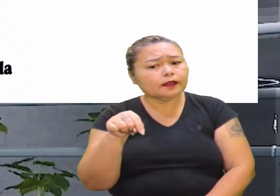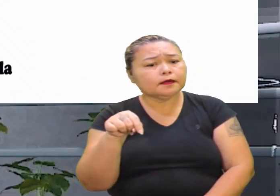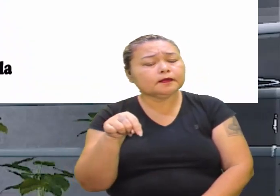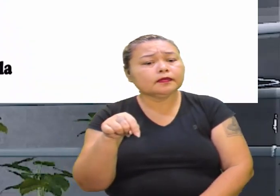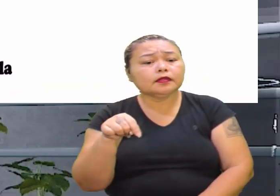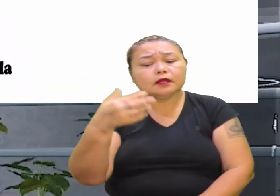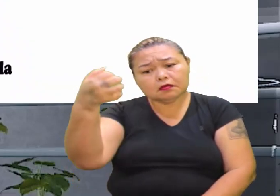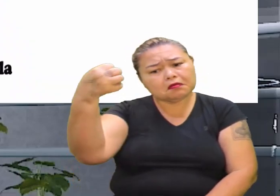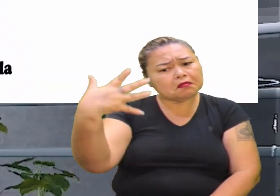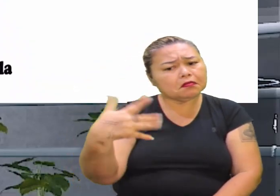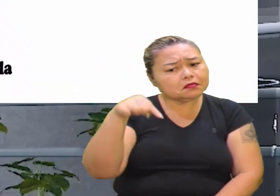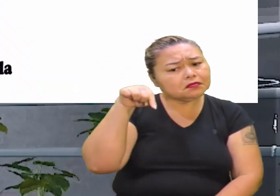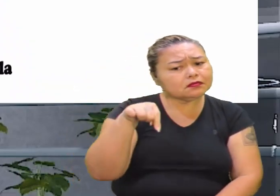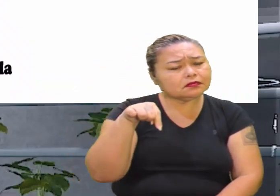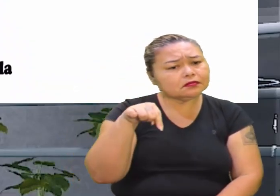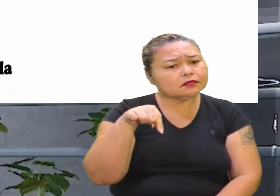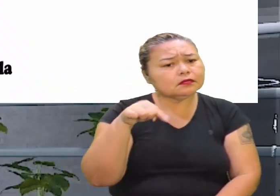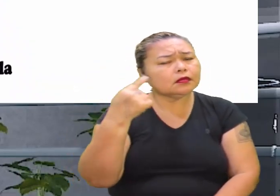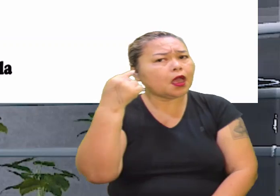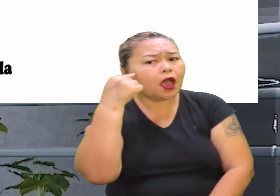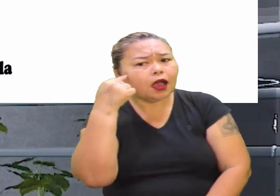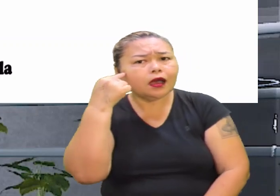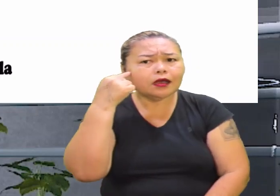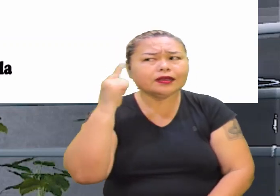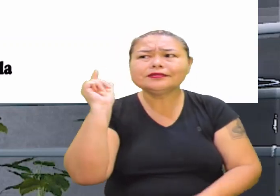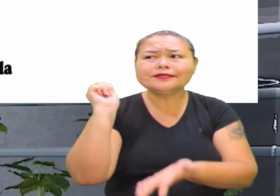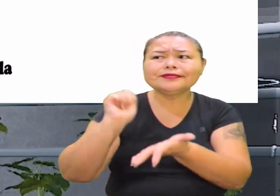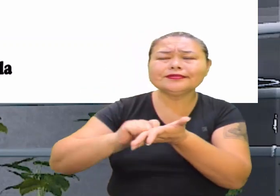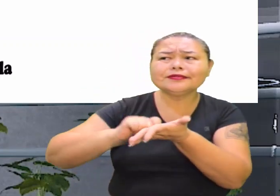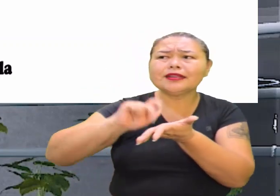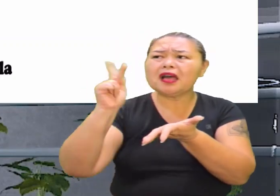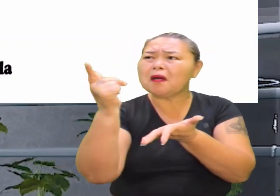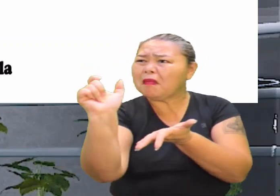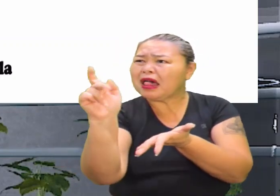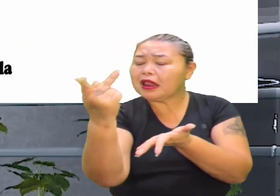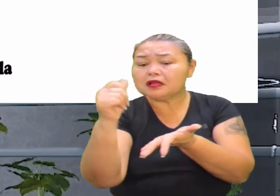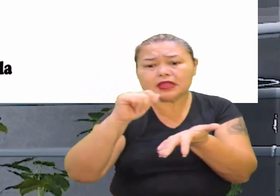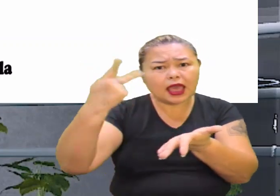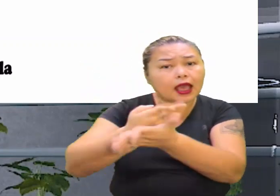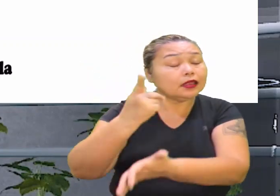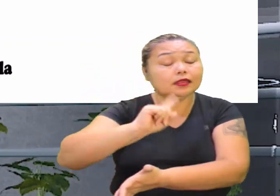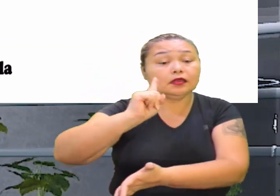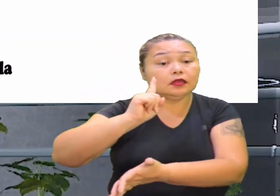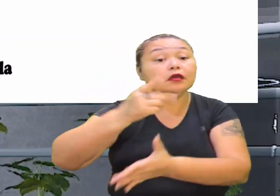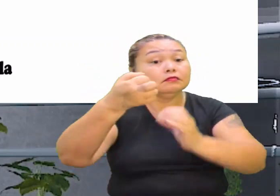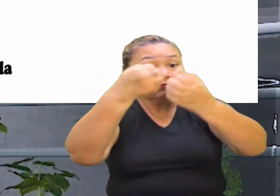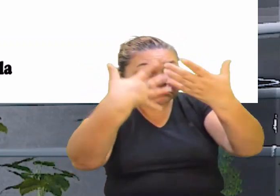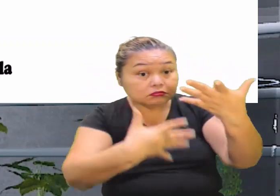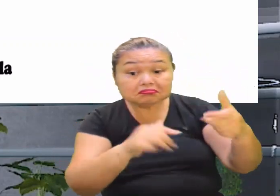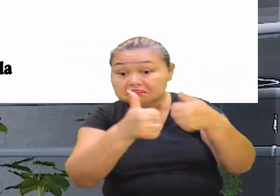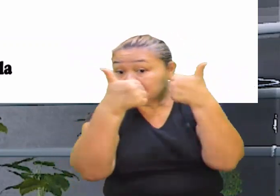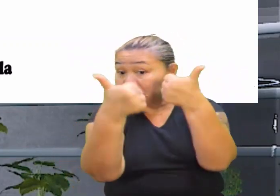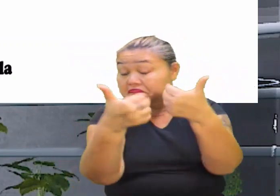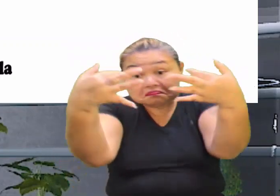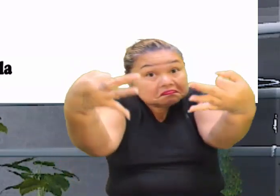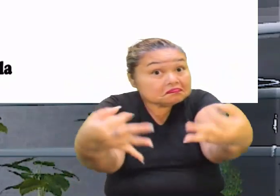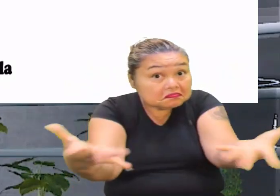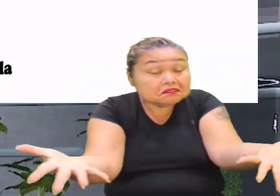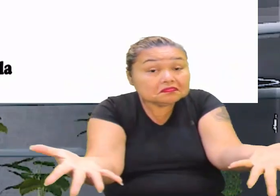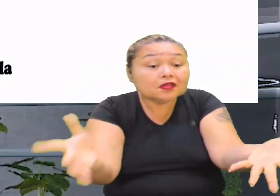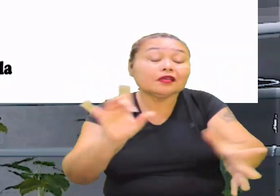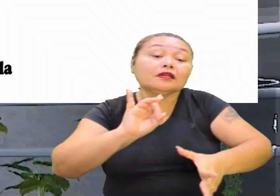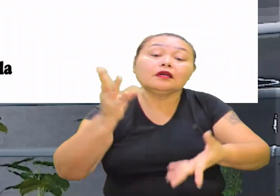estiver explicando aqui. E você viu, nossa, eu não coloquei heterozigoto, tá errado? Não, você descreveu? Descrevi, tá correto.